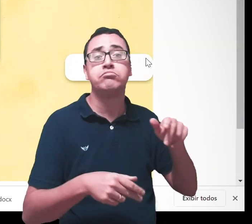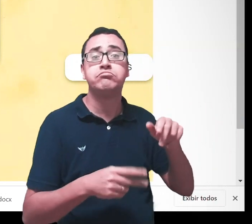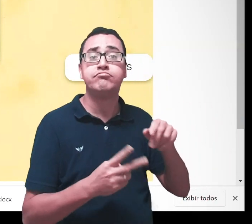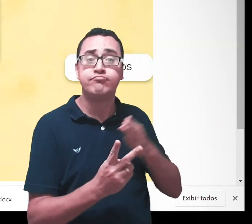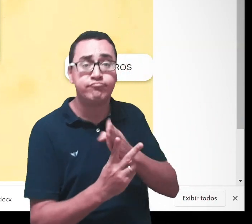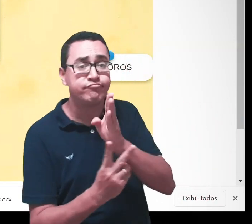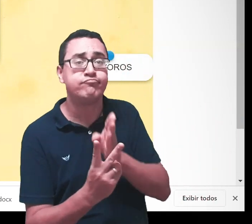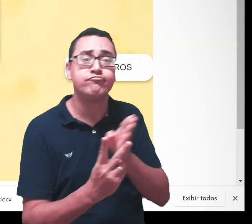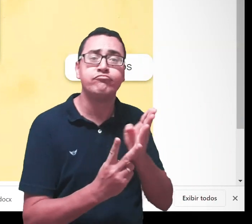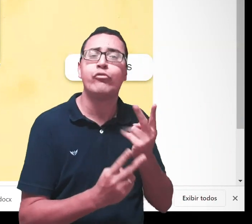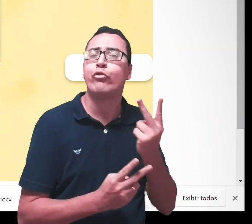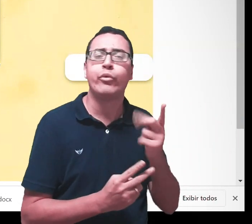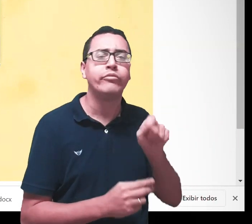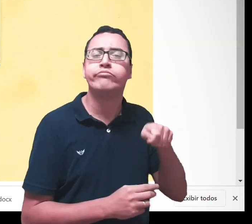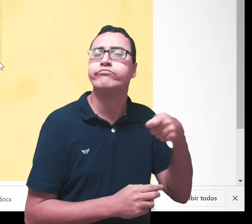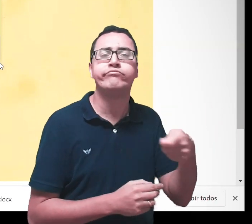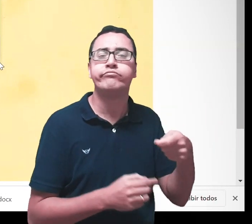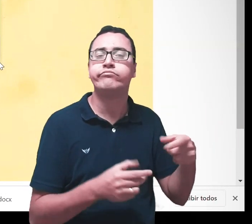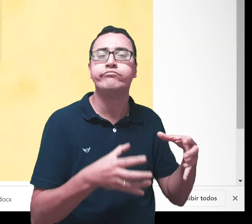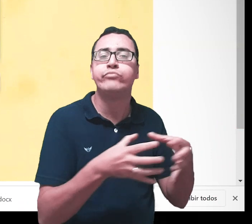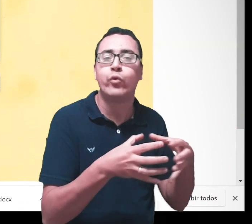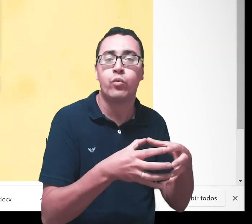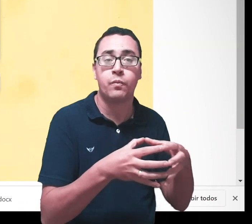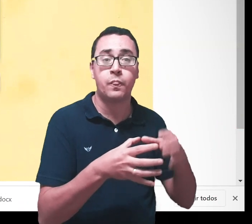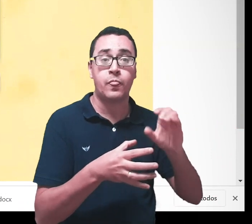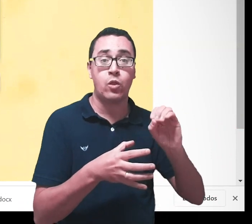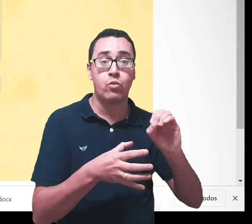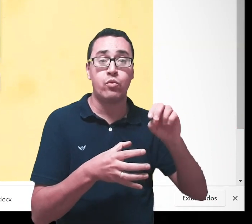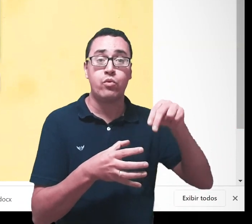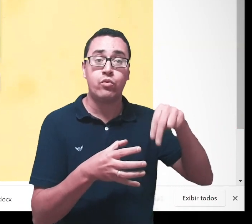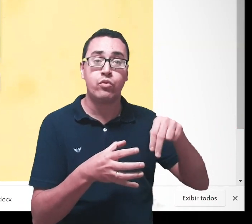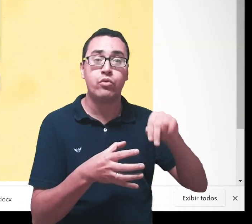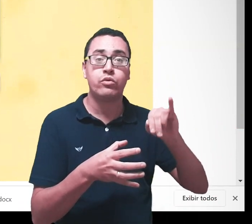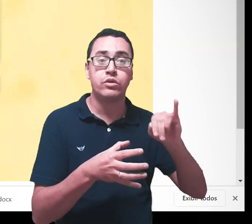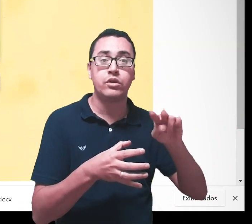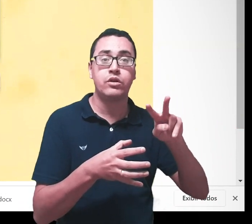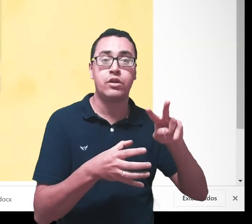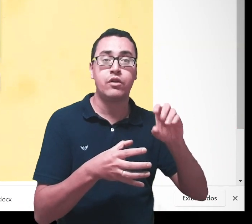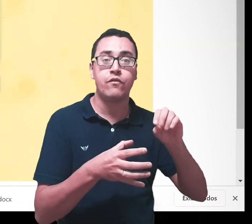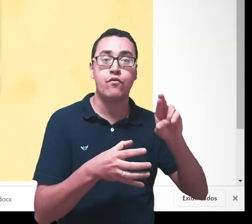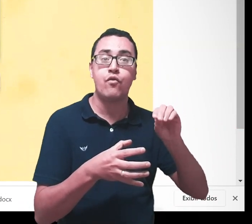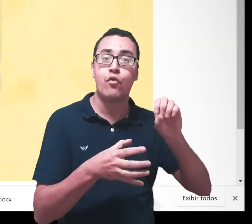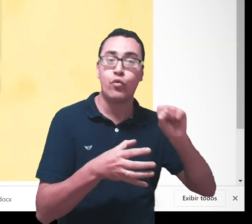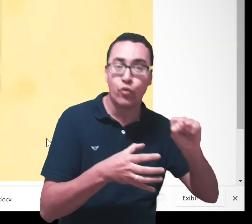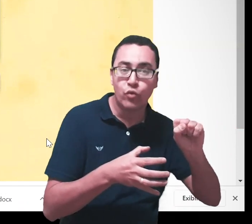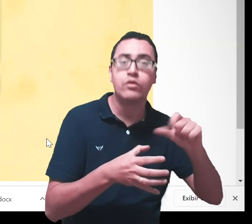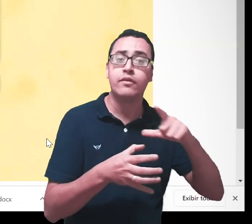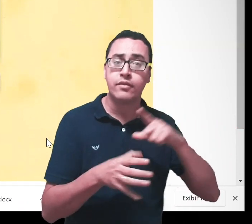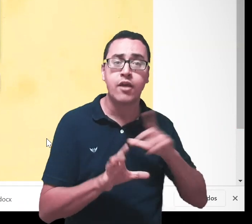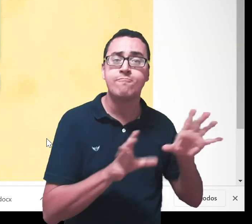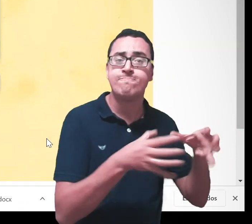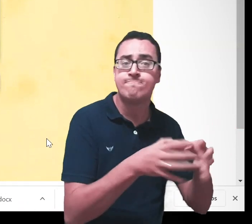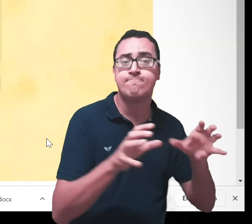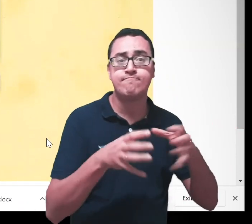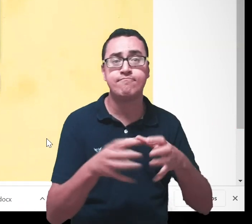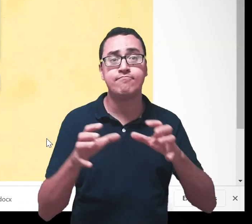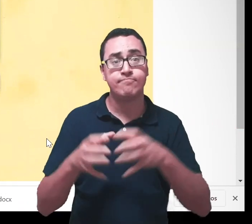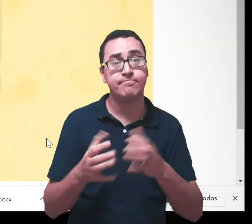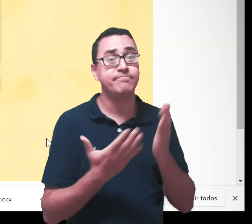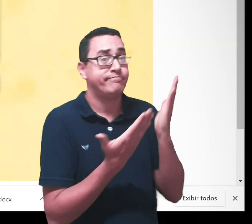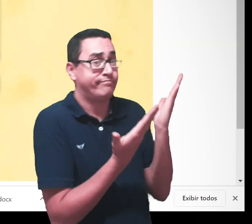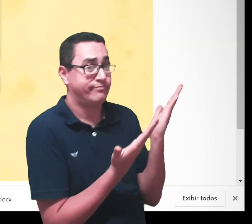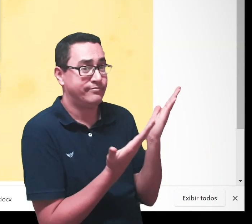é chamada de onívoros. Então, nós temos herbívoros, carnívoros